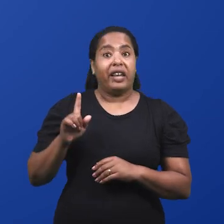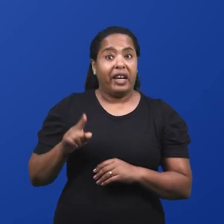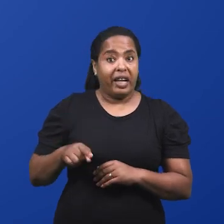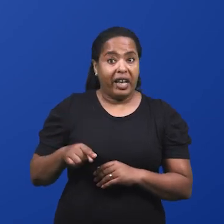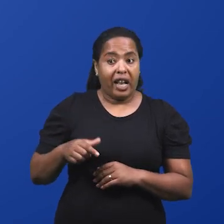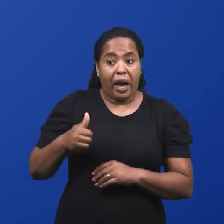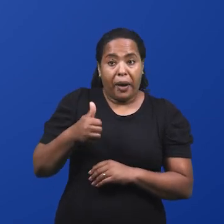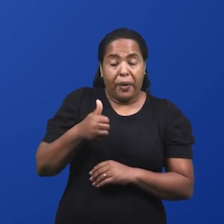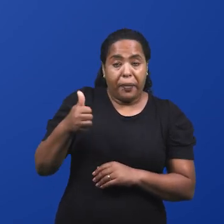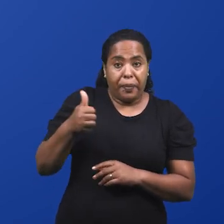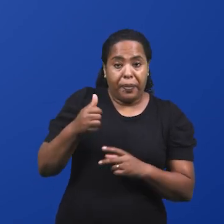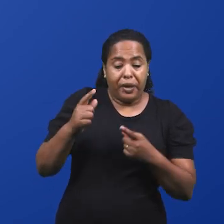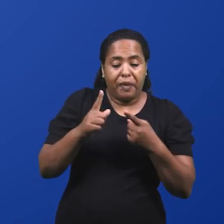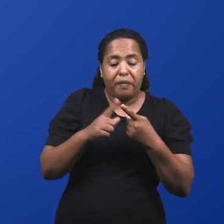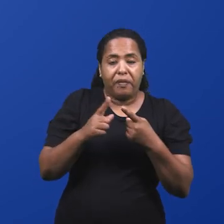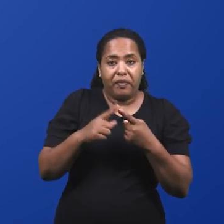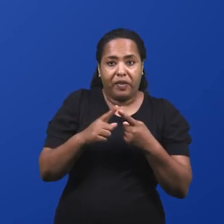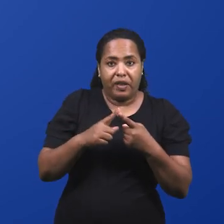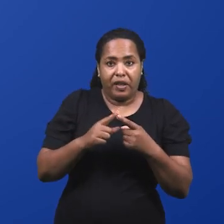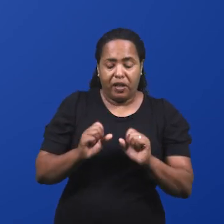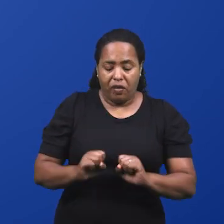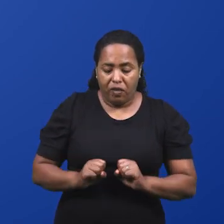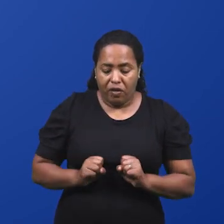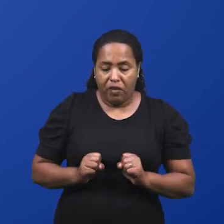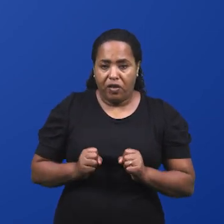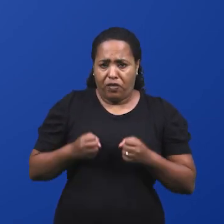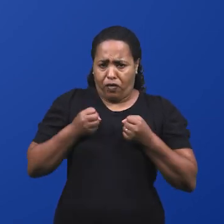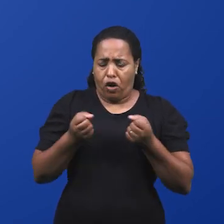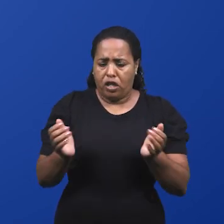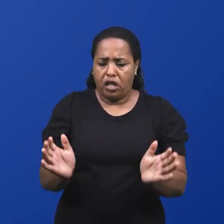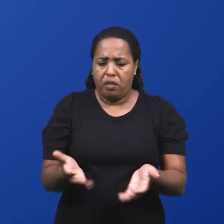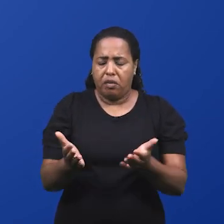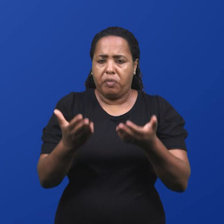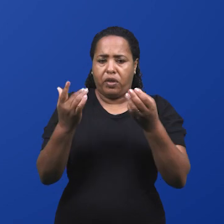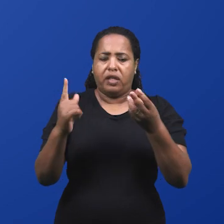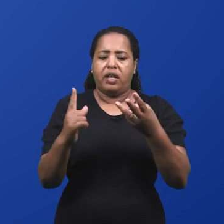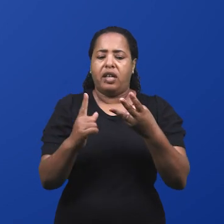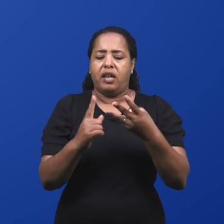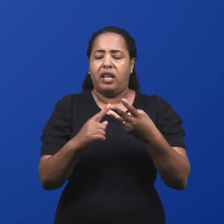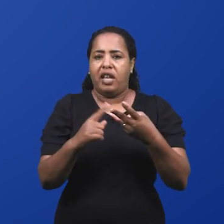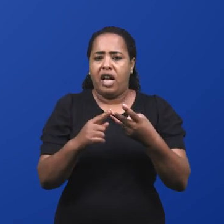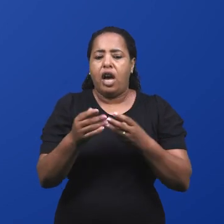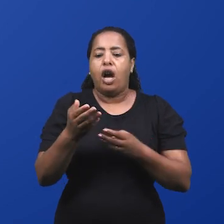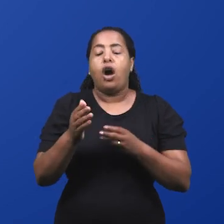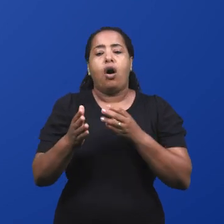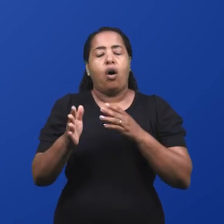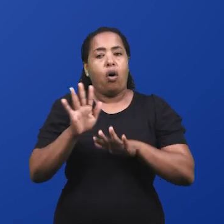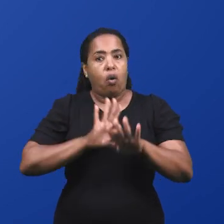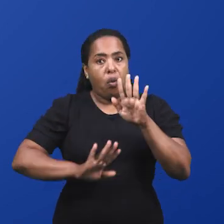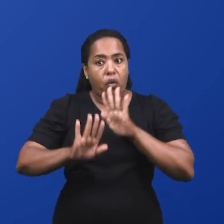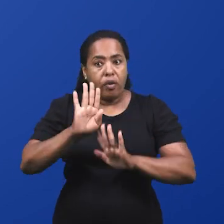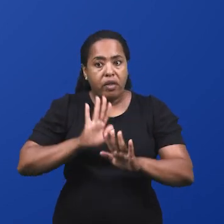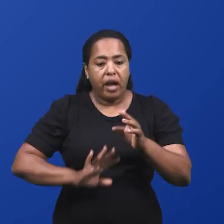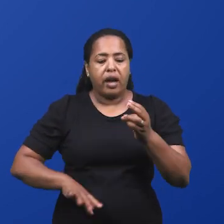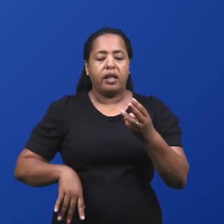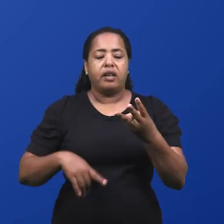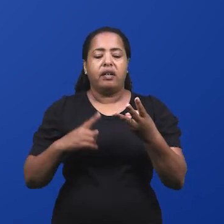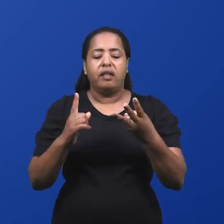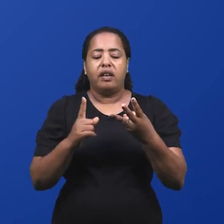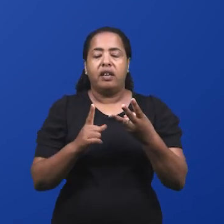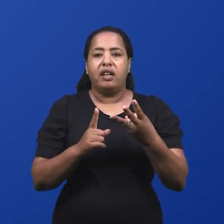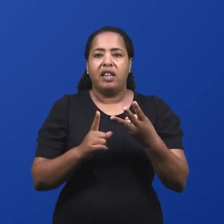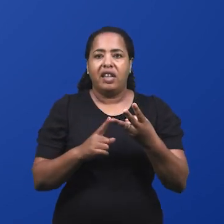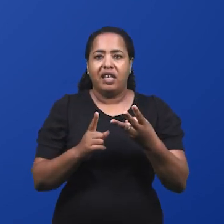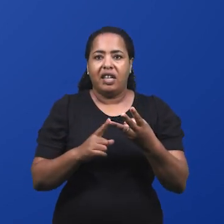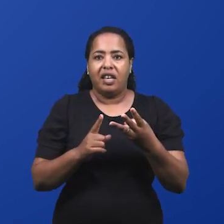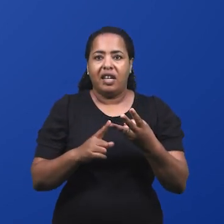A primeira foi: esforça-te e ter muito bom ânimo. A segunda é: ter cuidado e sempre viver